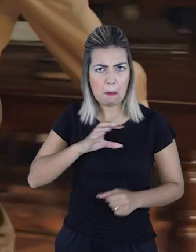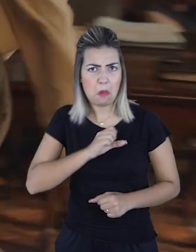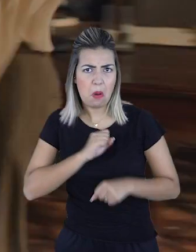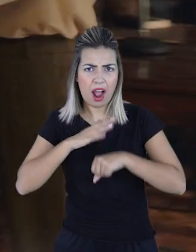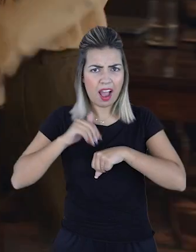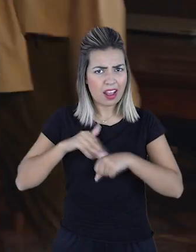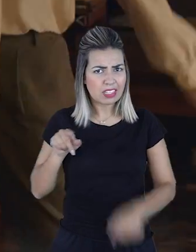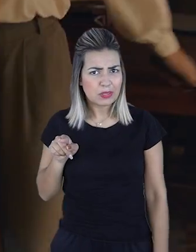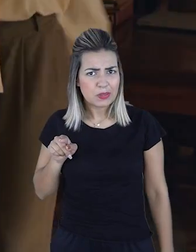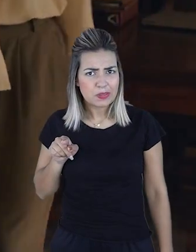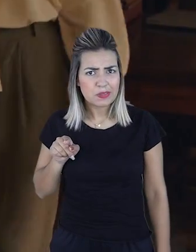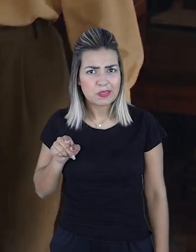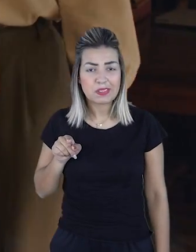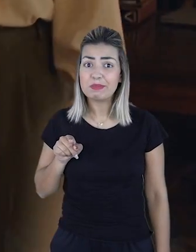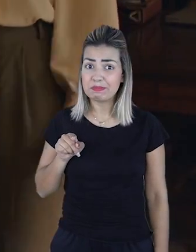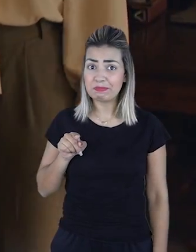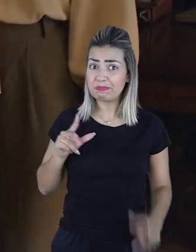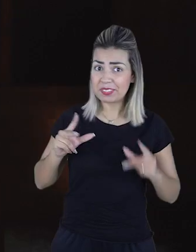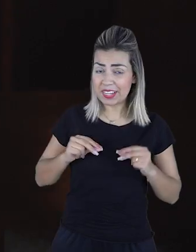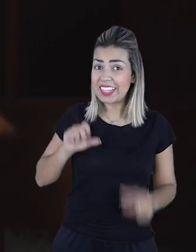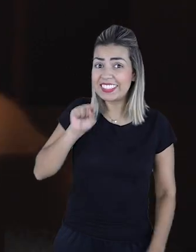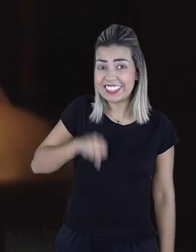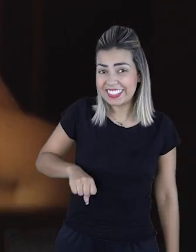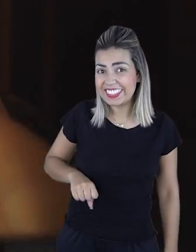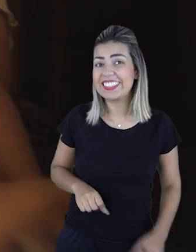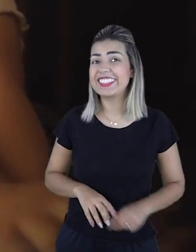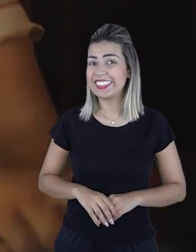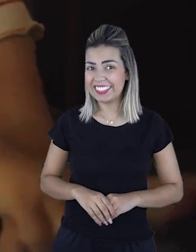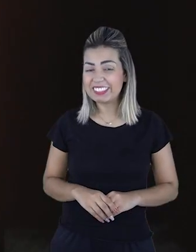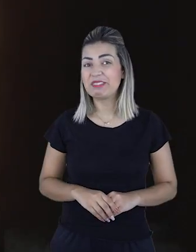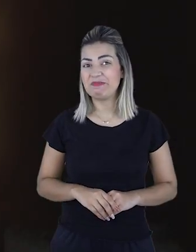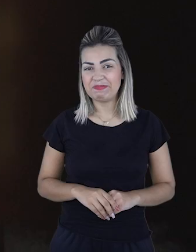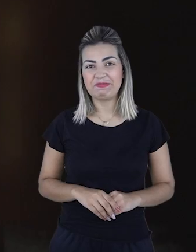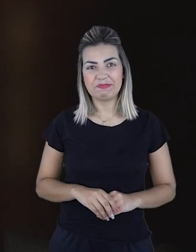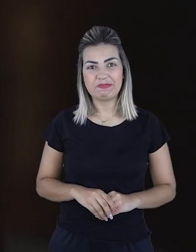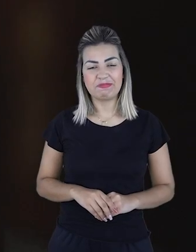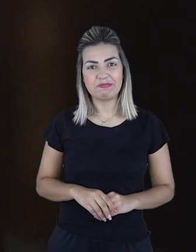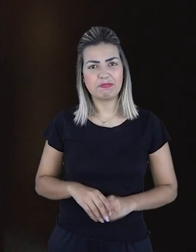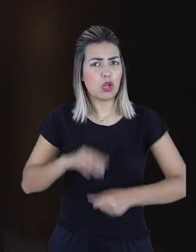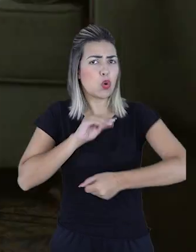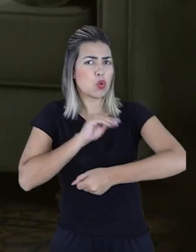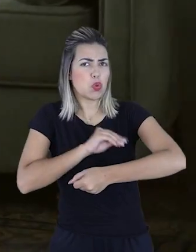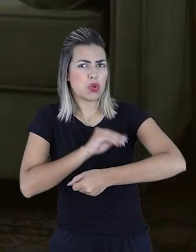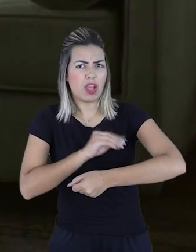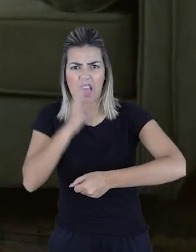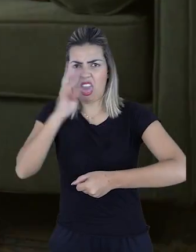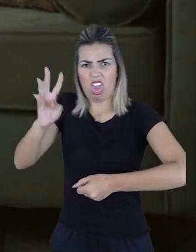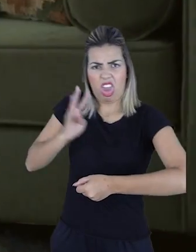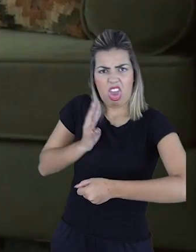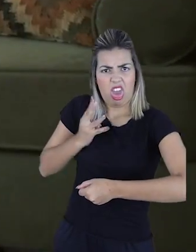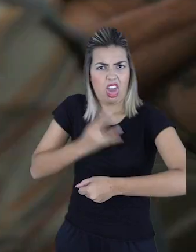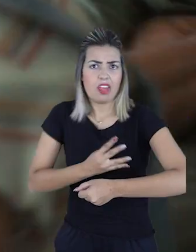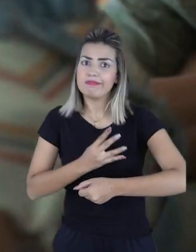merece todo o amor e carinho? A advogada de acusação é a mesma mulher que está como réu. Sim. A filha, na cadeira de juíza, sorri para a mãe que se emociona. Maternidade não é